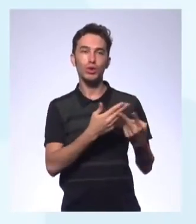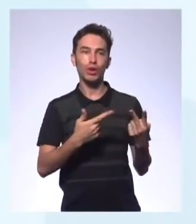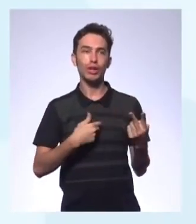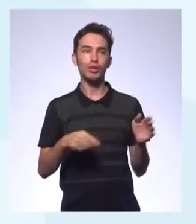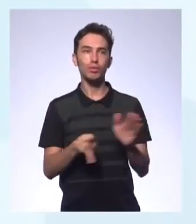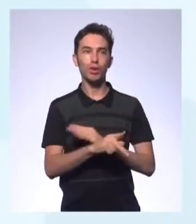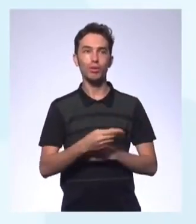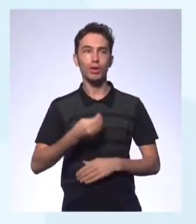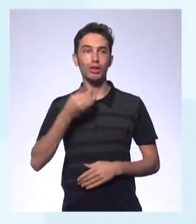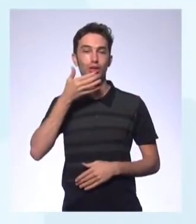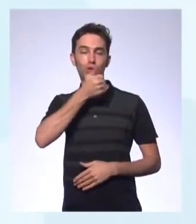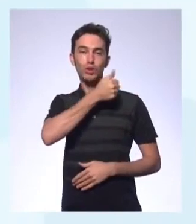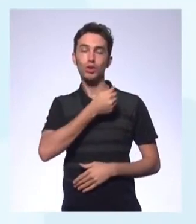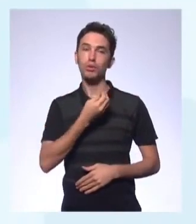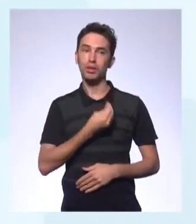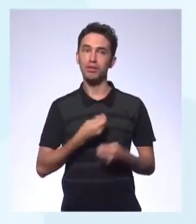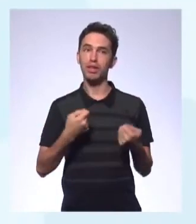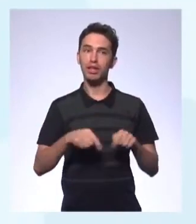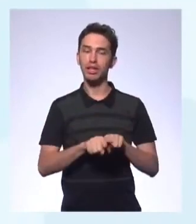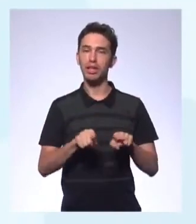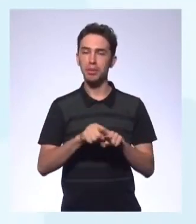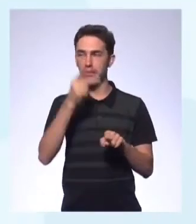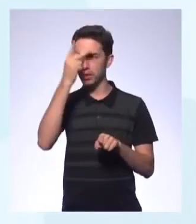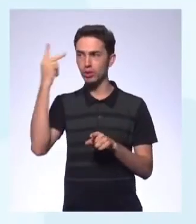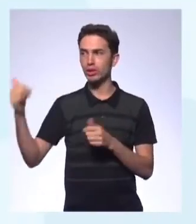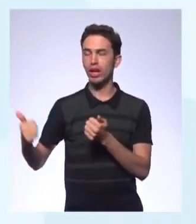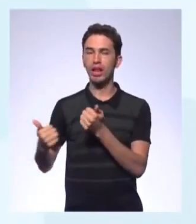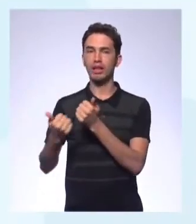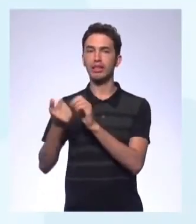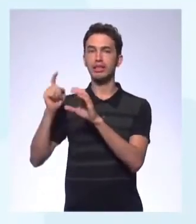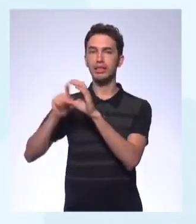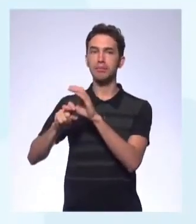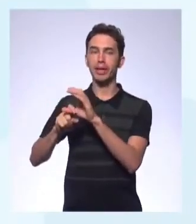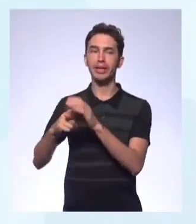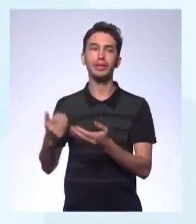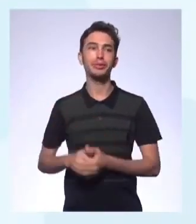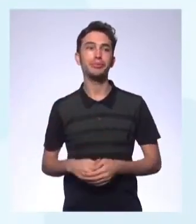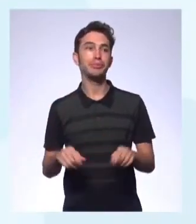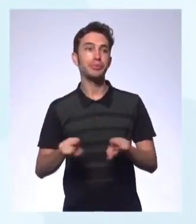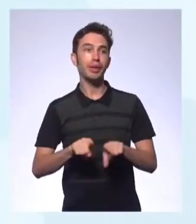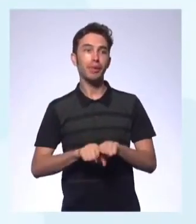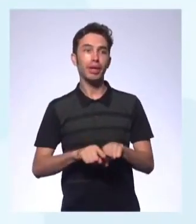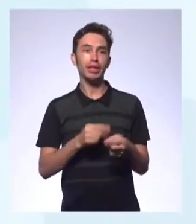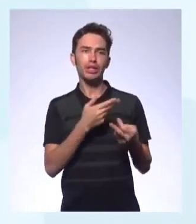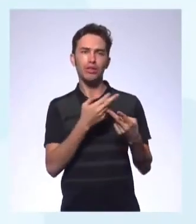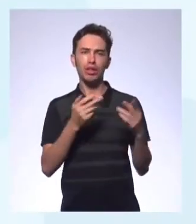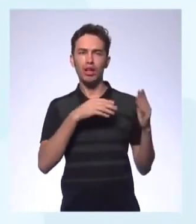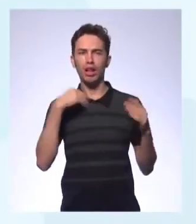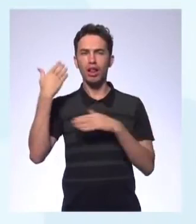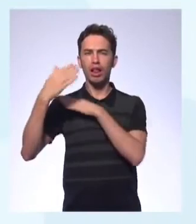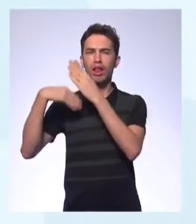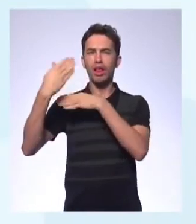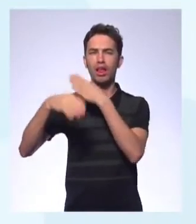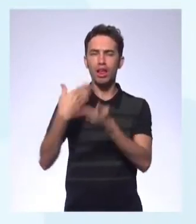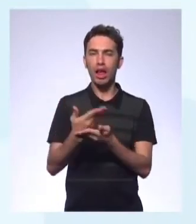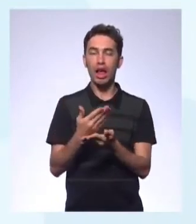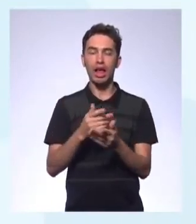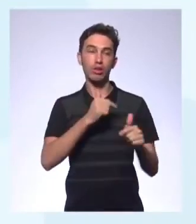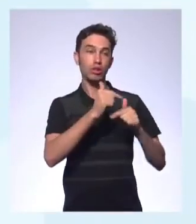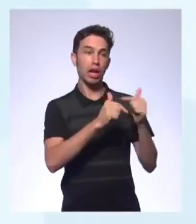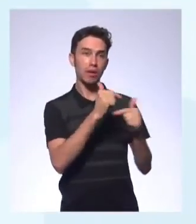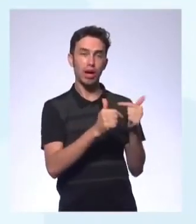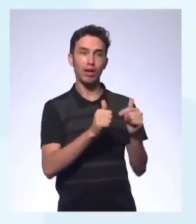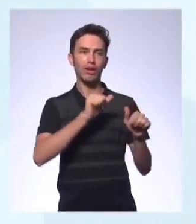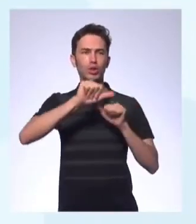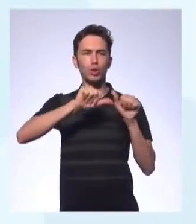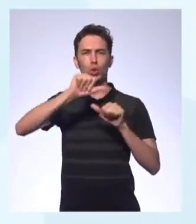sobrevivência e de seus dependentes. No decorrer da história, as relações de trabalho foram se transformando, desde o